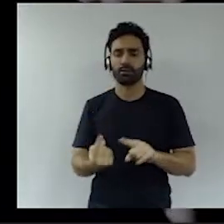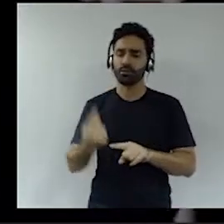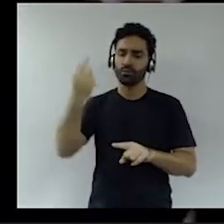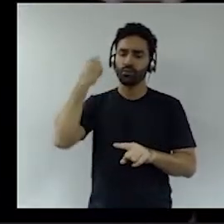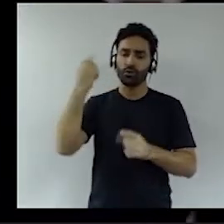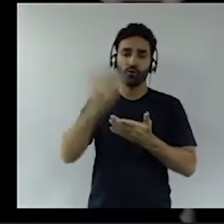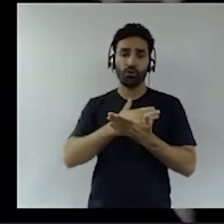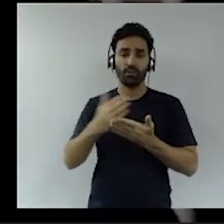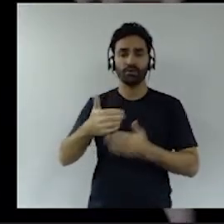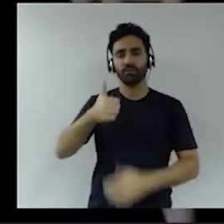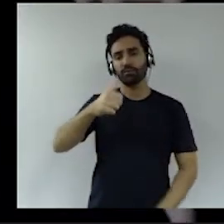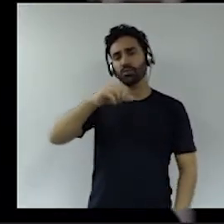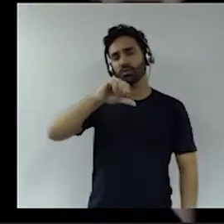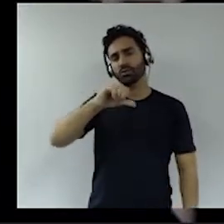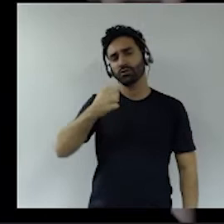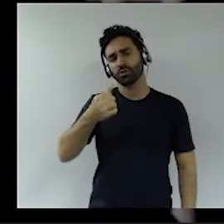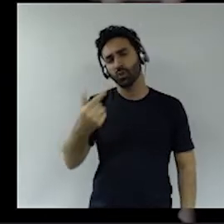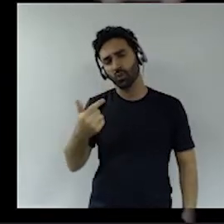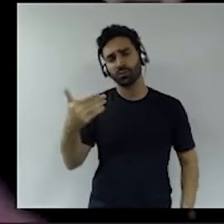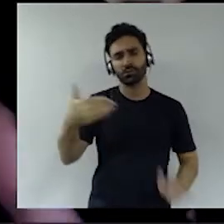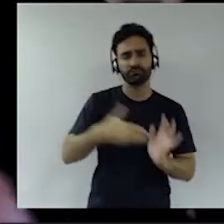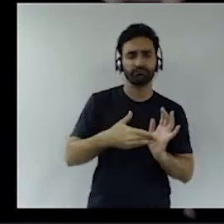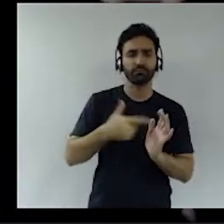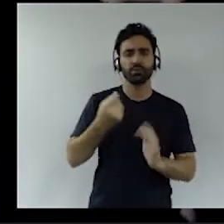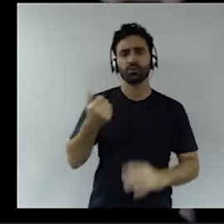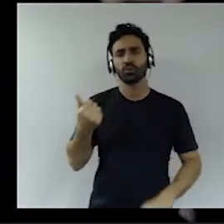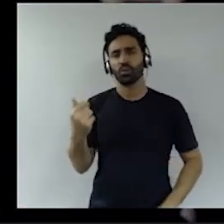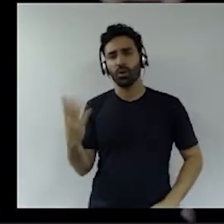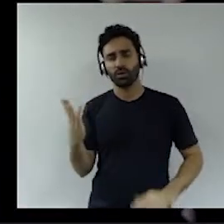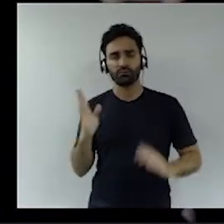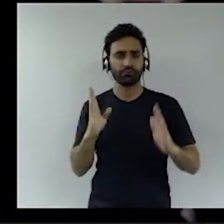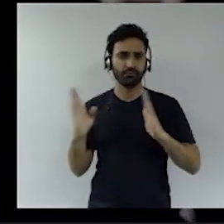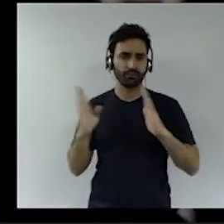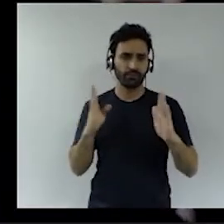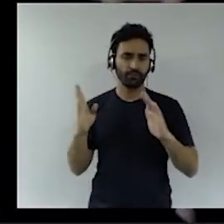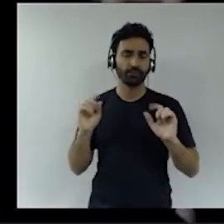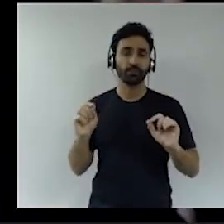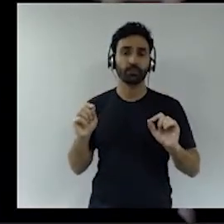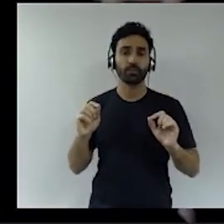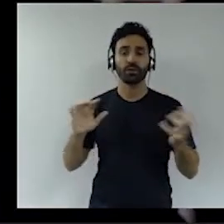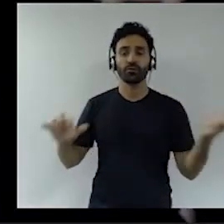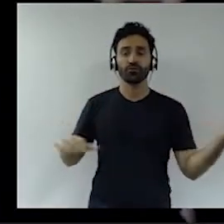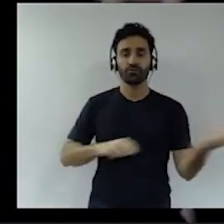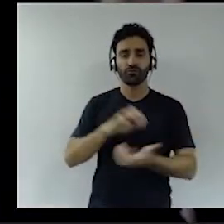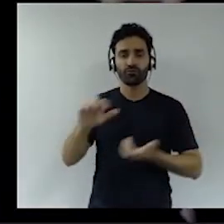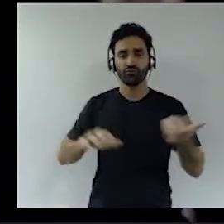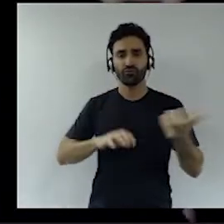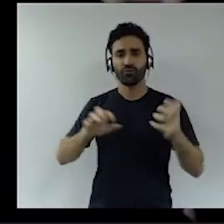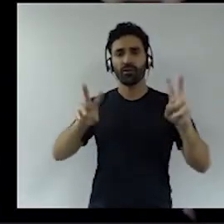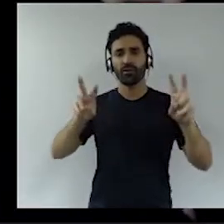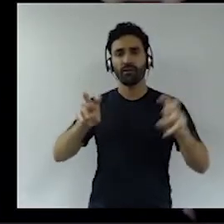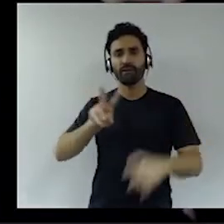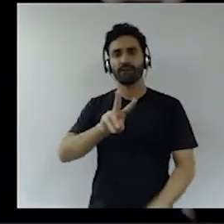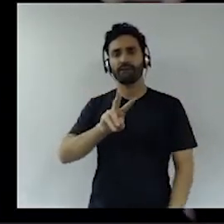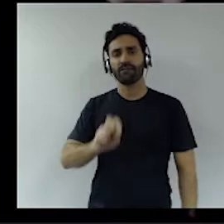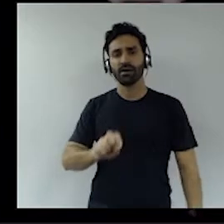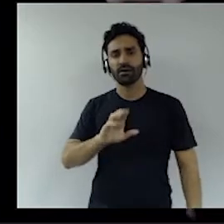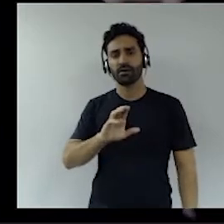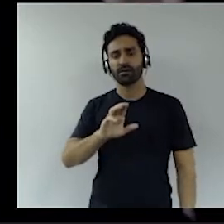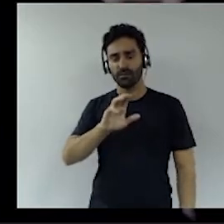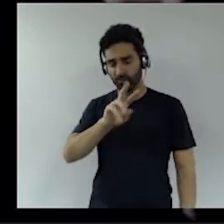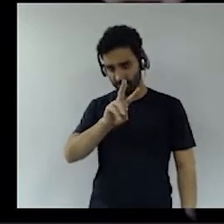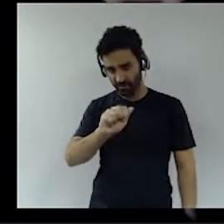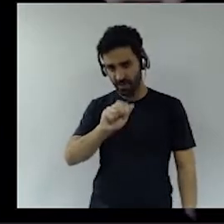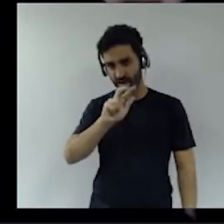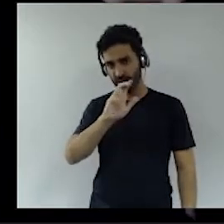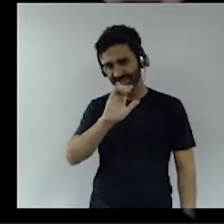século, 1902 a 1904, a questão da revolta da vacina, que foi